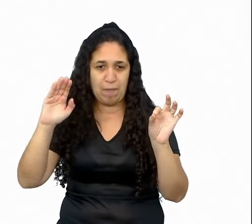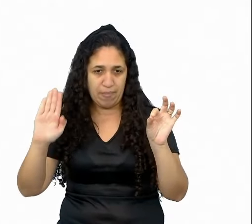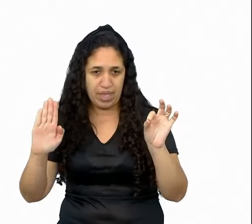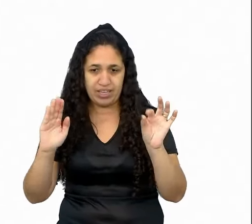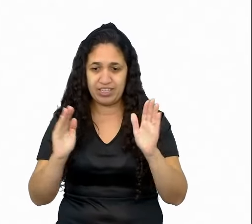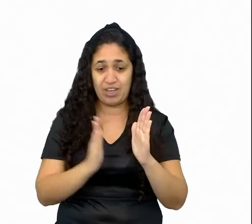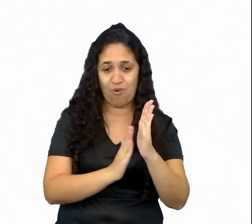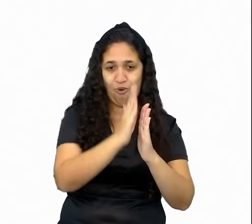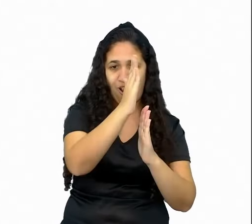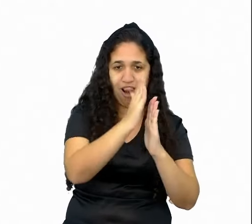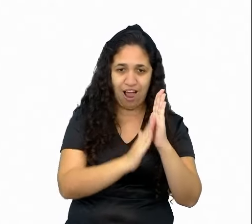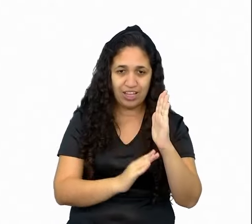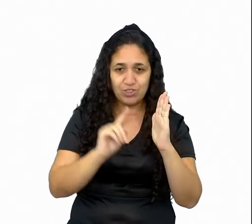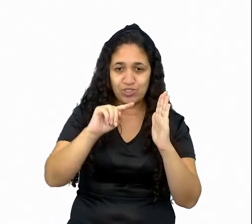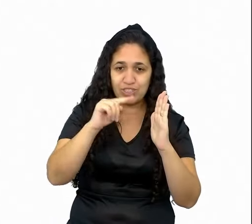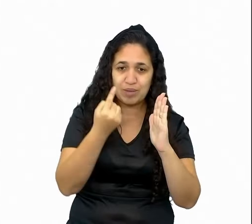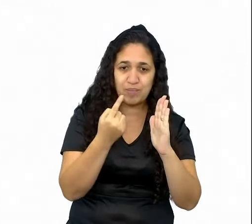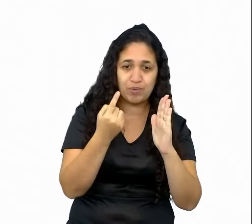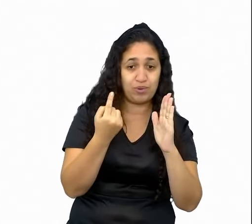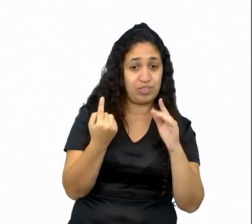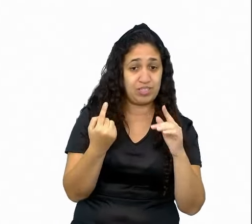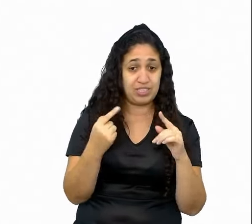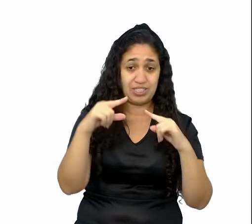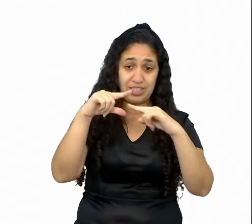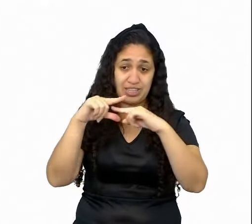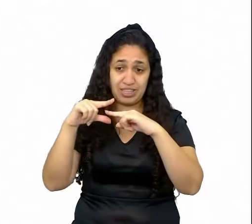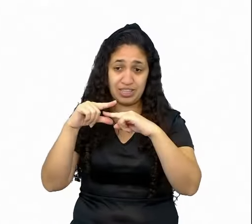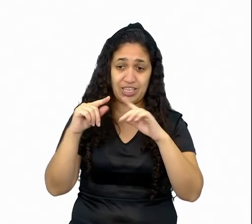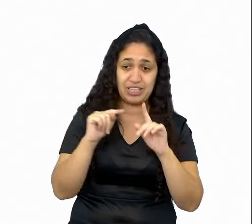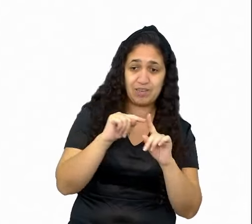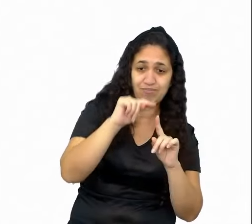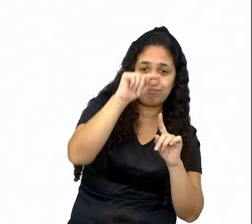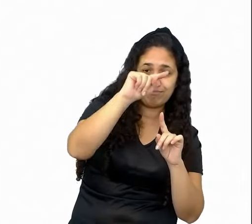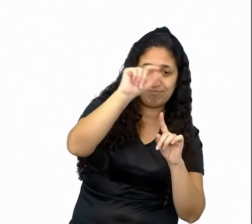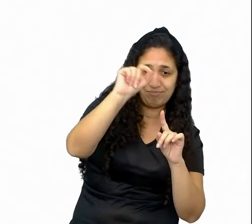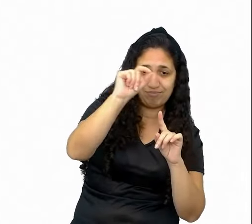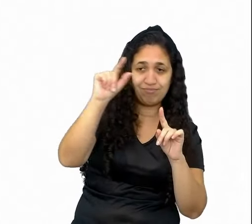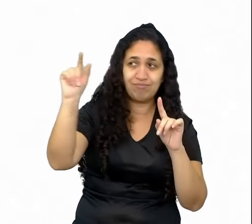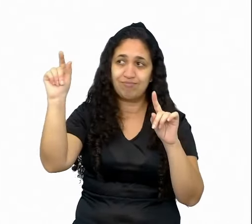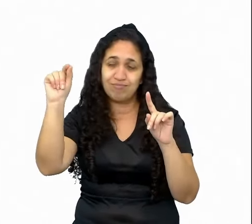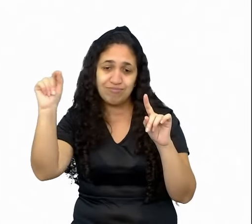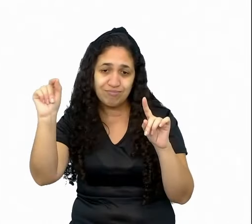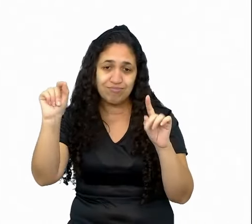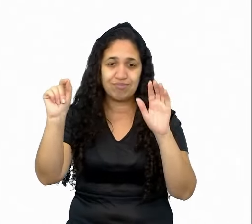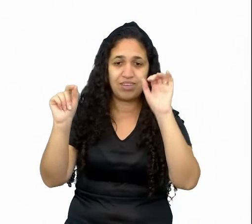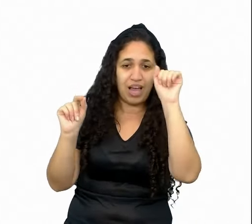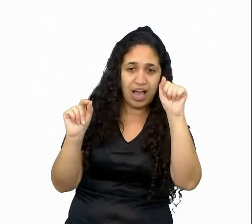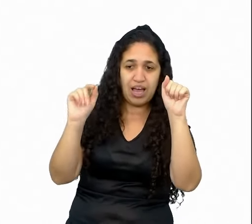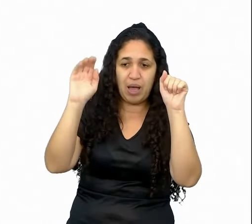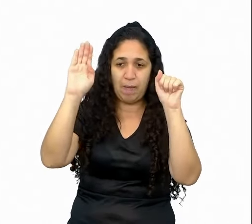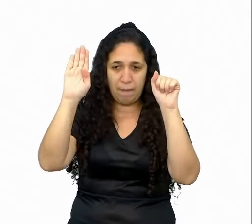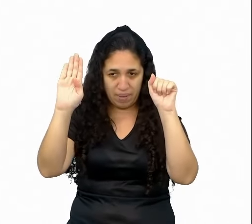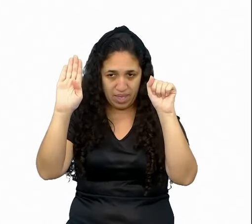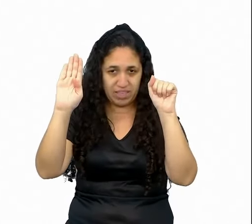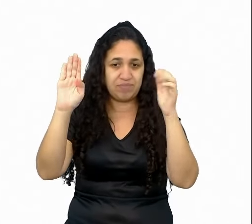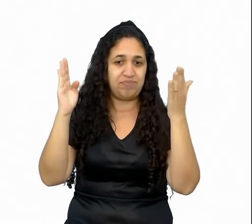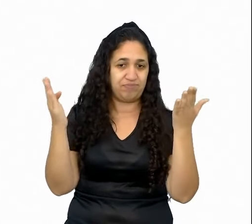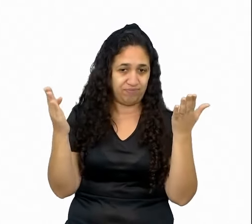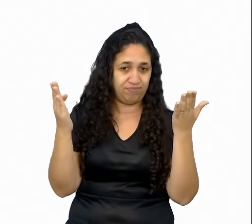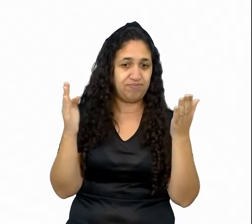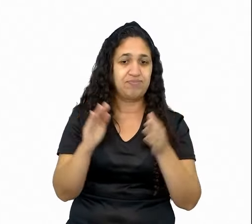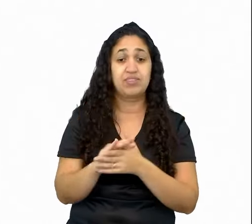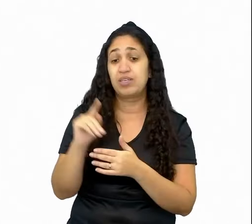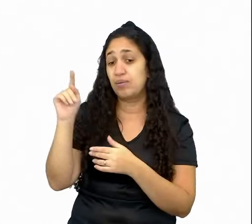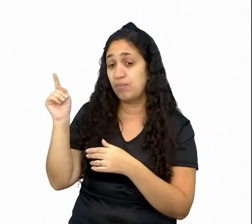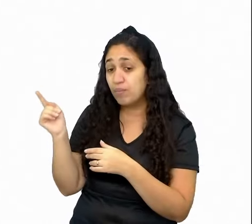quadrado. Aí trace duas setas perpendiculares, uma no ponto A e outra no ponto B, ambas em relação ao segmento. Aí